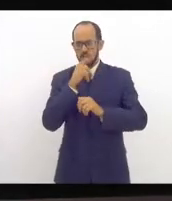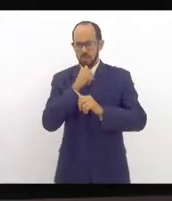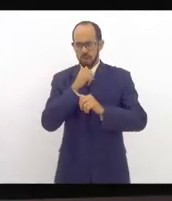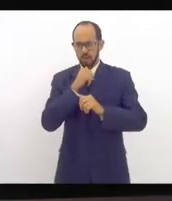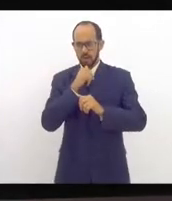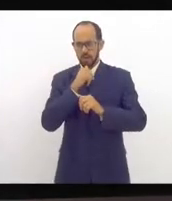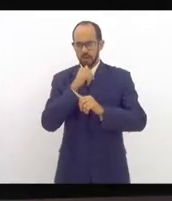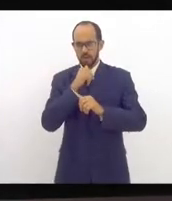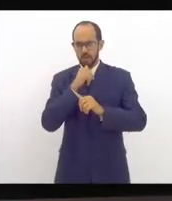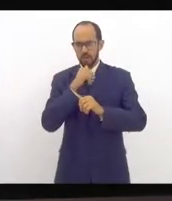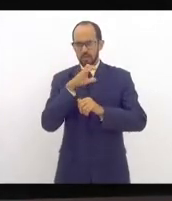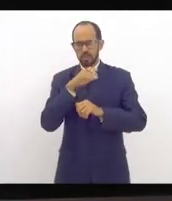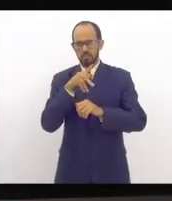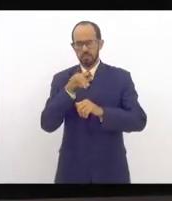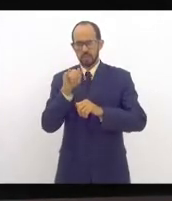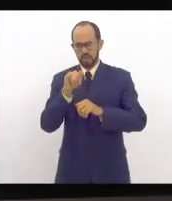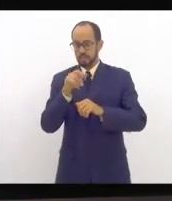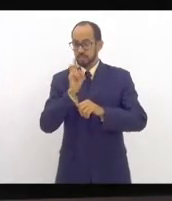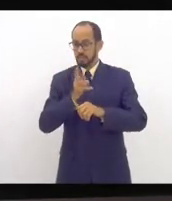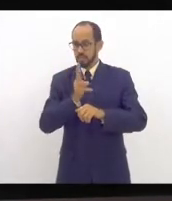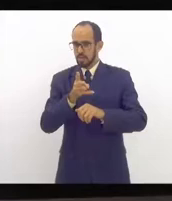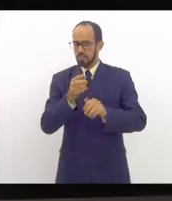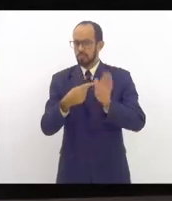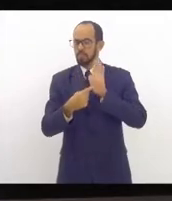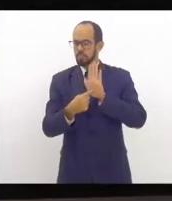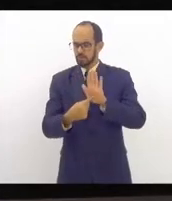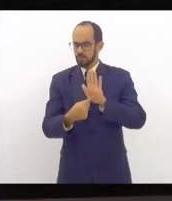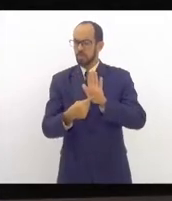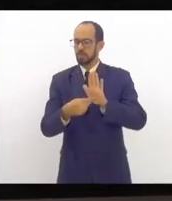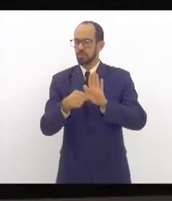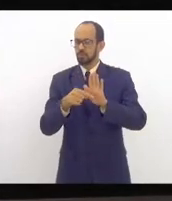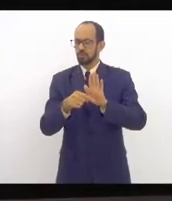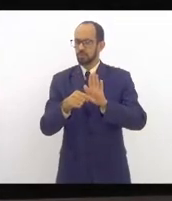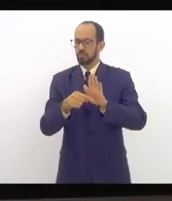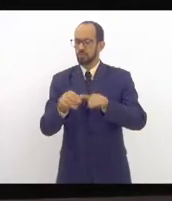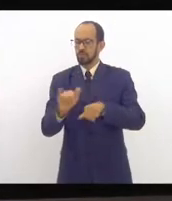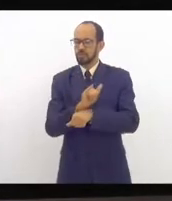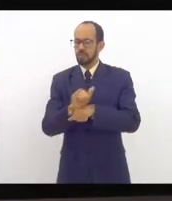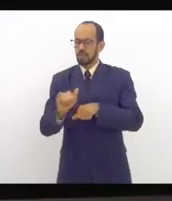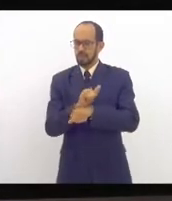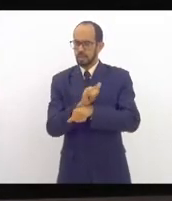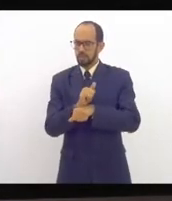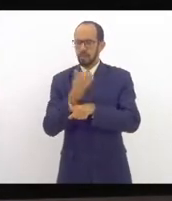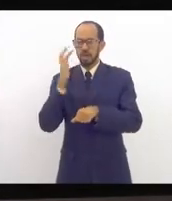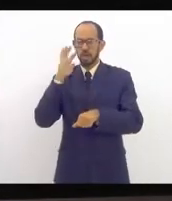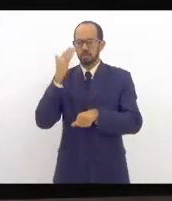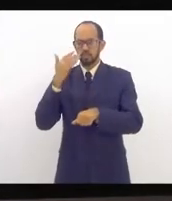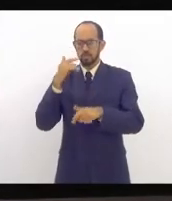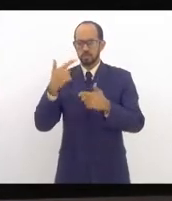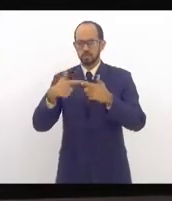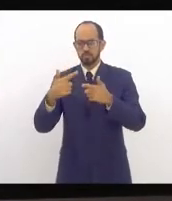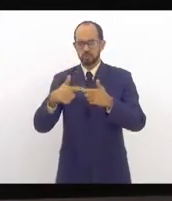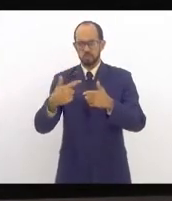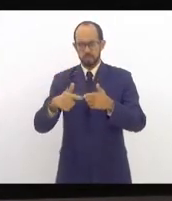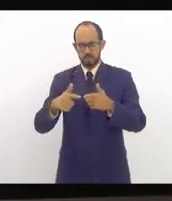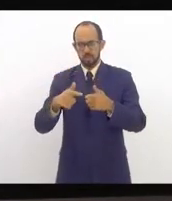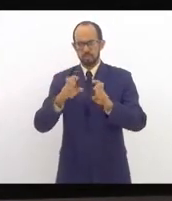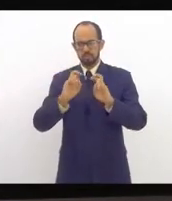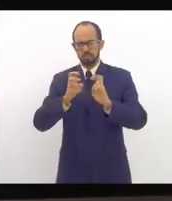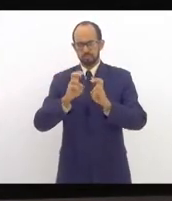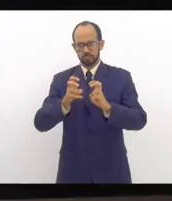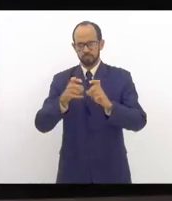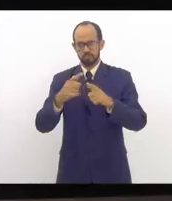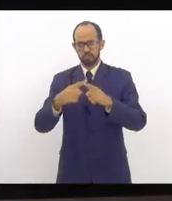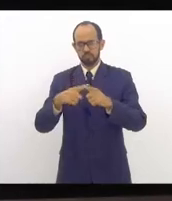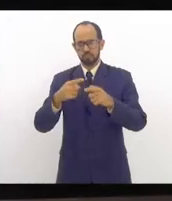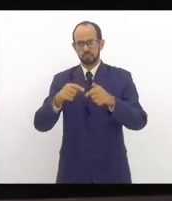e outra e a CPI sempre apontando uma forma de eficaz resolver essa questão da ferrovia porque o sistema de